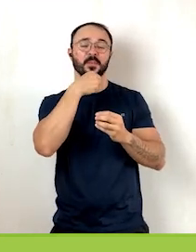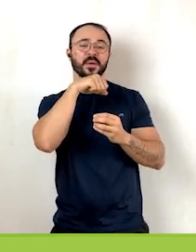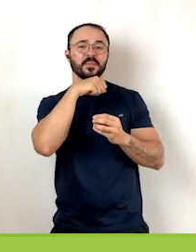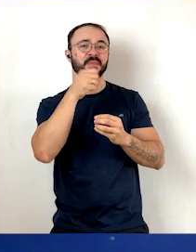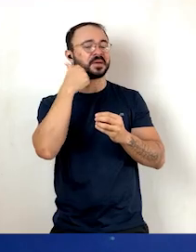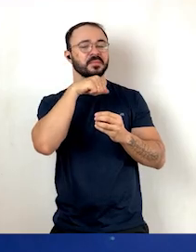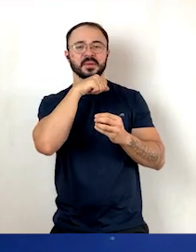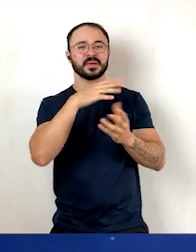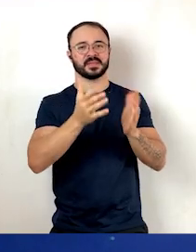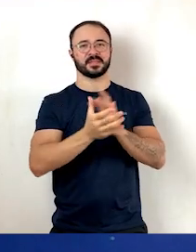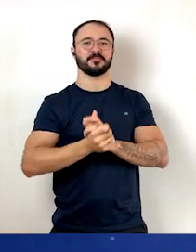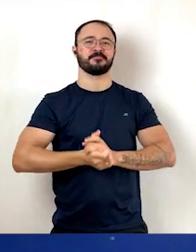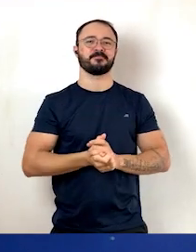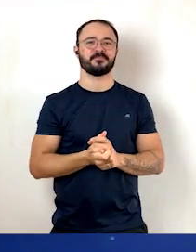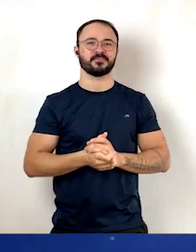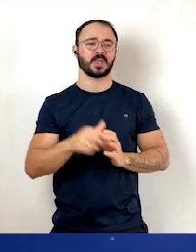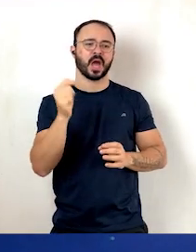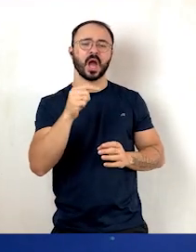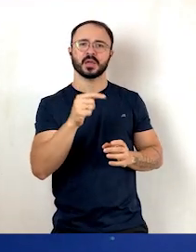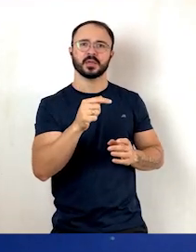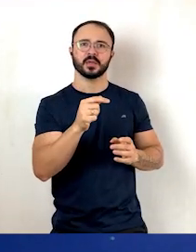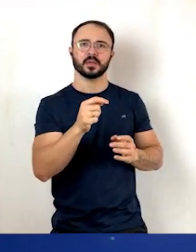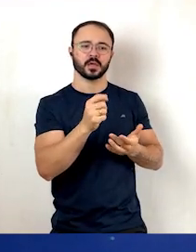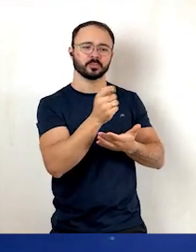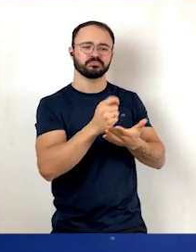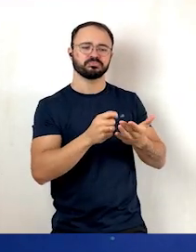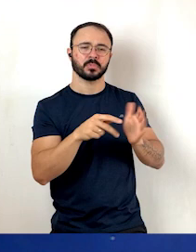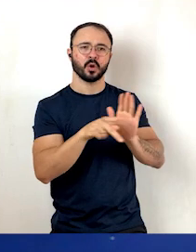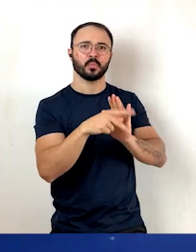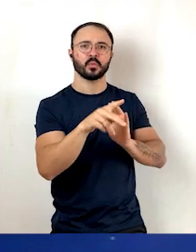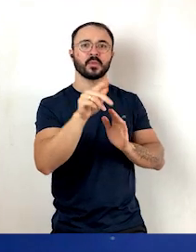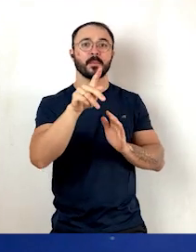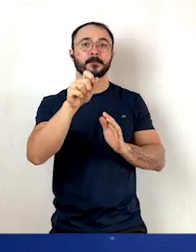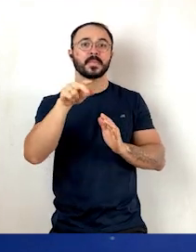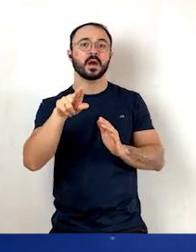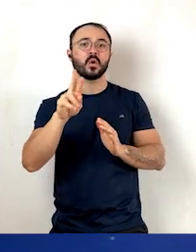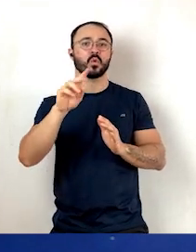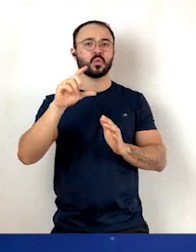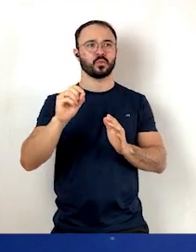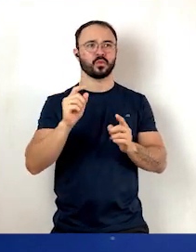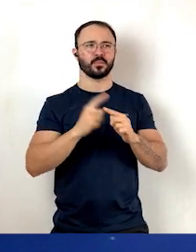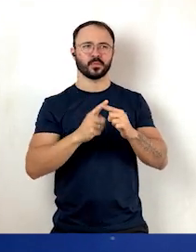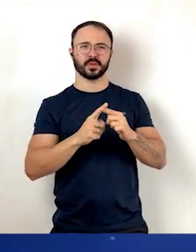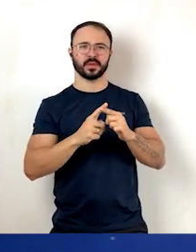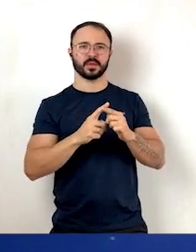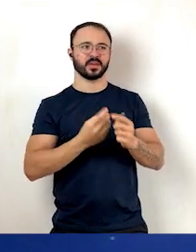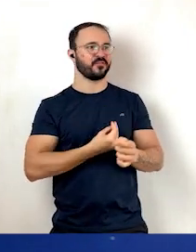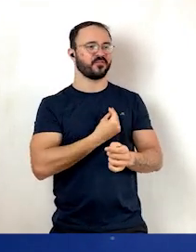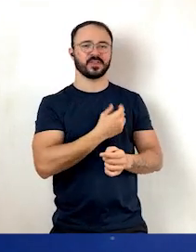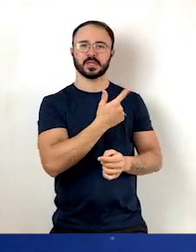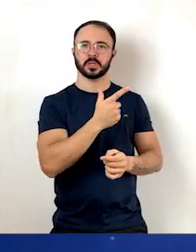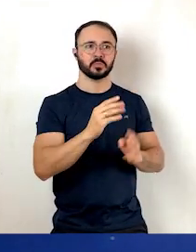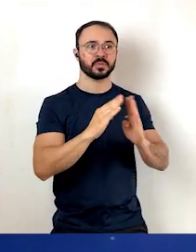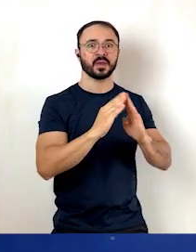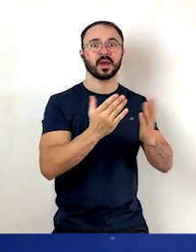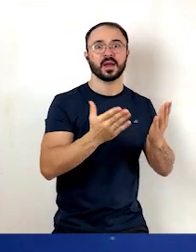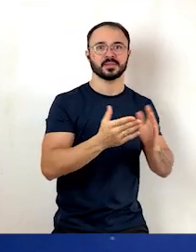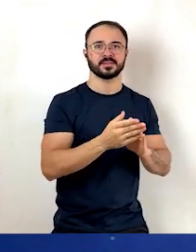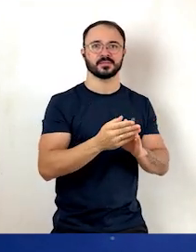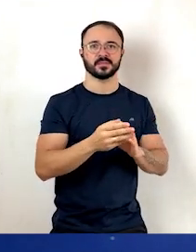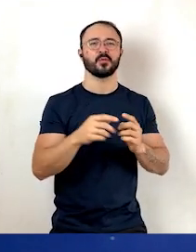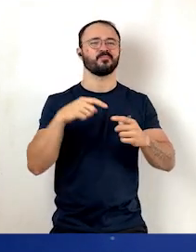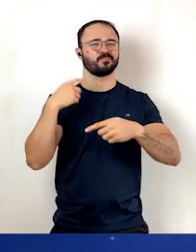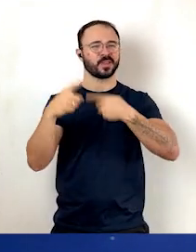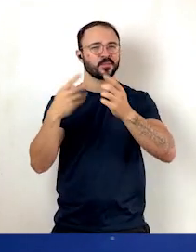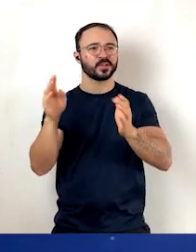20/10/2012 esse aqui é um bilhetinho que a mamãe deixou para o Paulo Por quê ele não estava em casa então ela